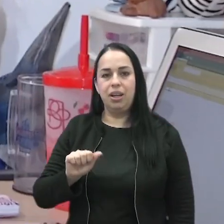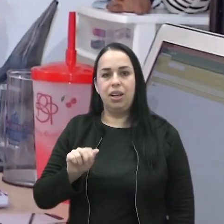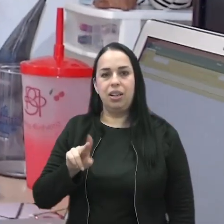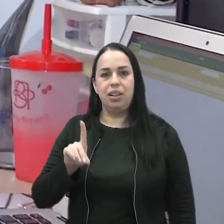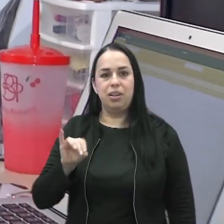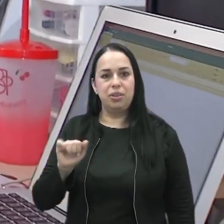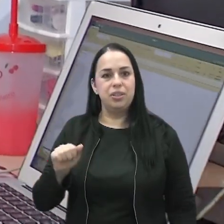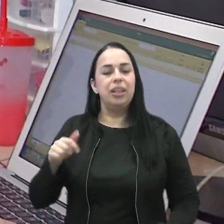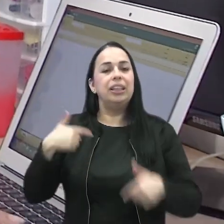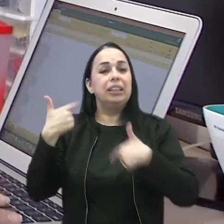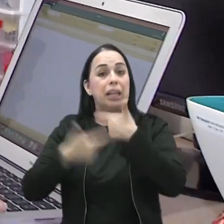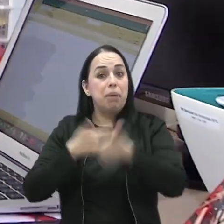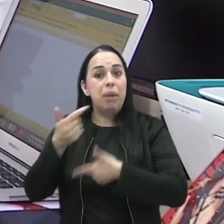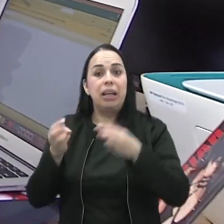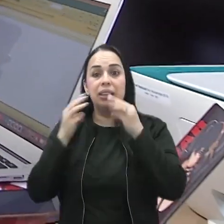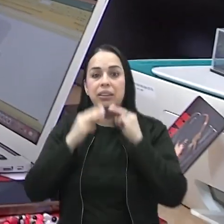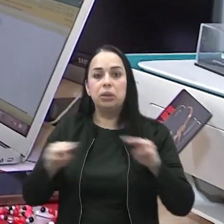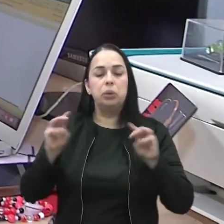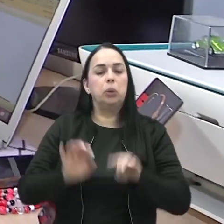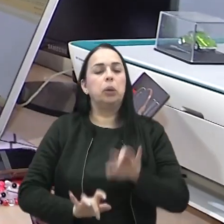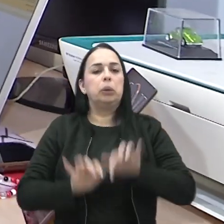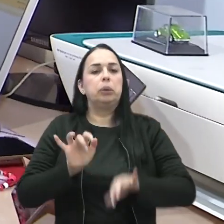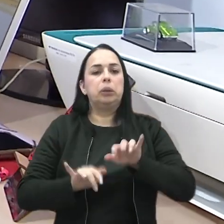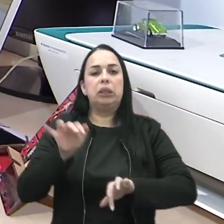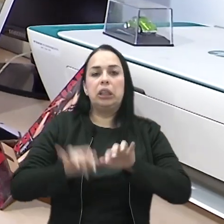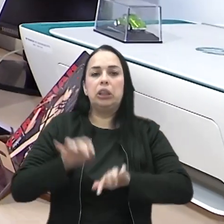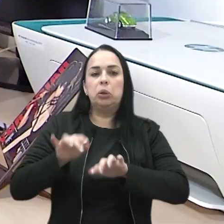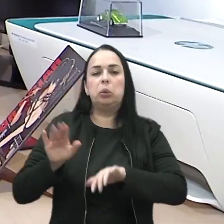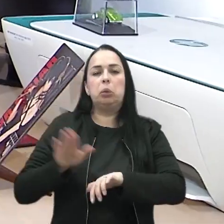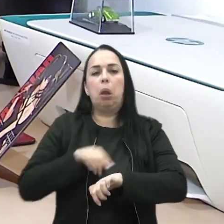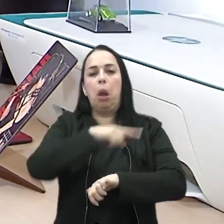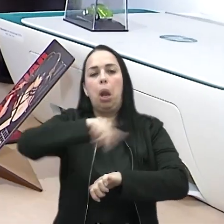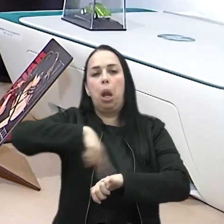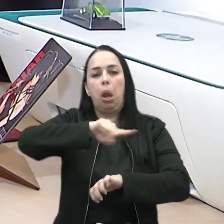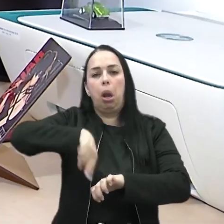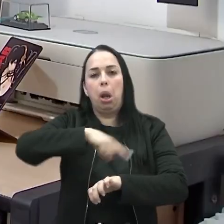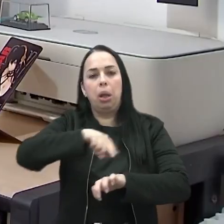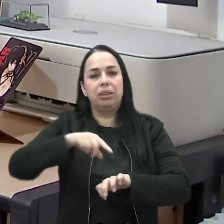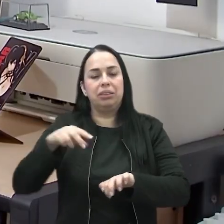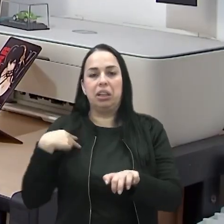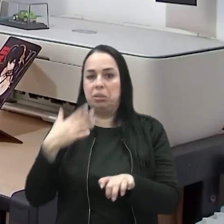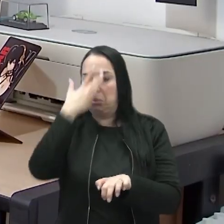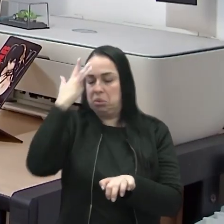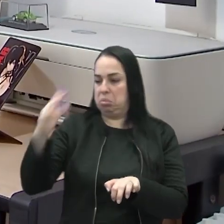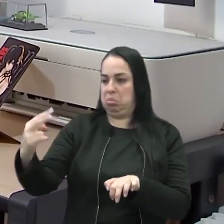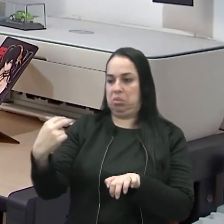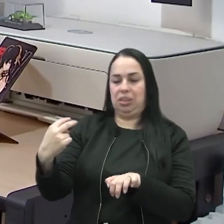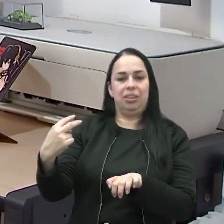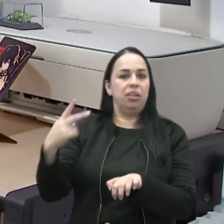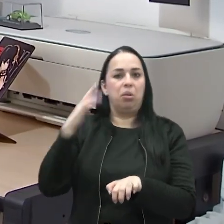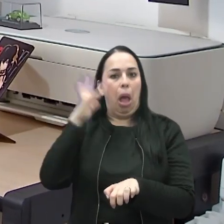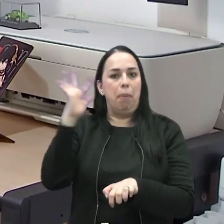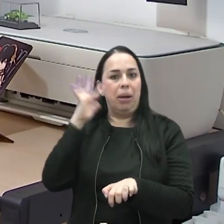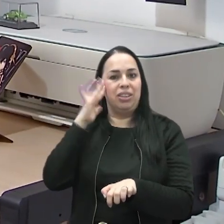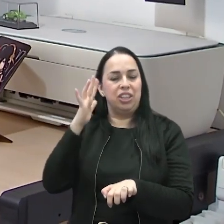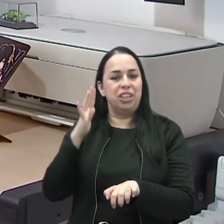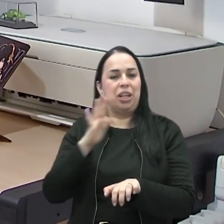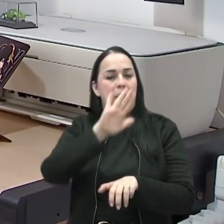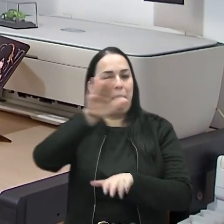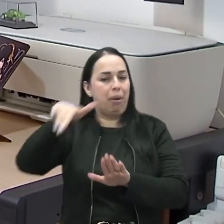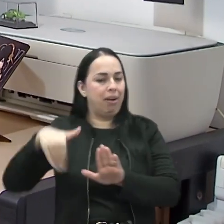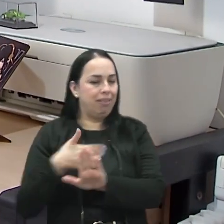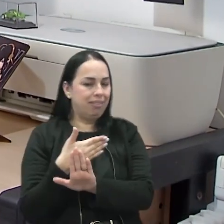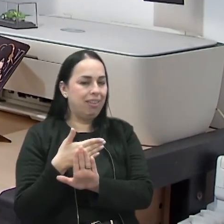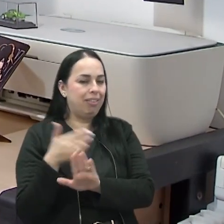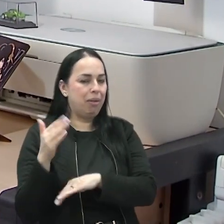Cláudia trabalha com marketing e passa muitas horas na frente do computador. Quem a vê assim, nem imagina que ela